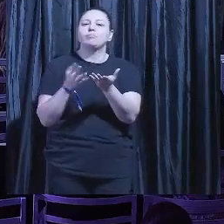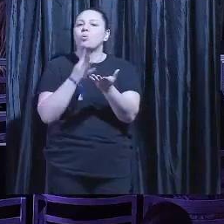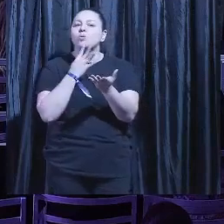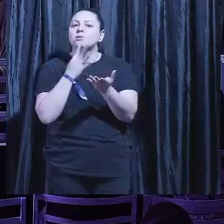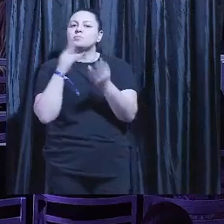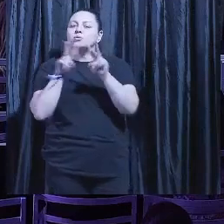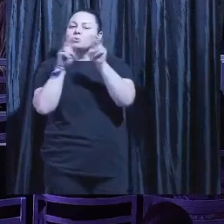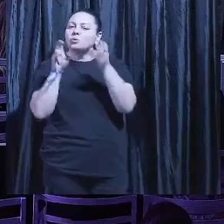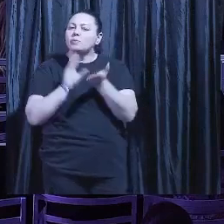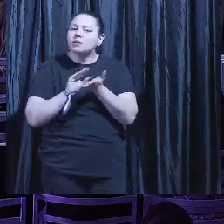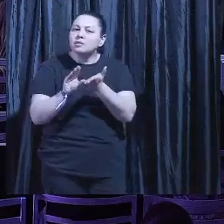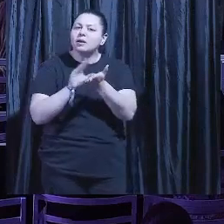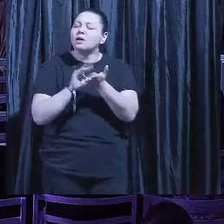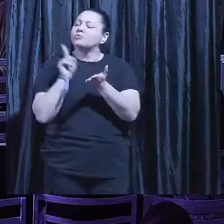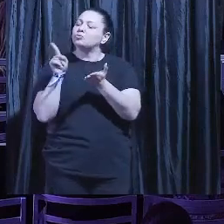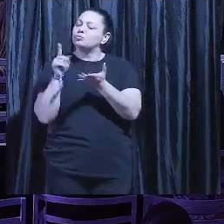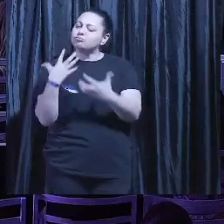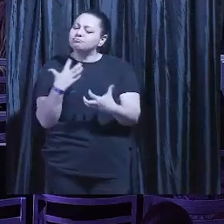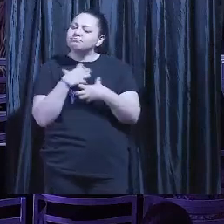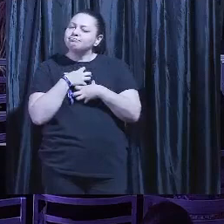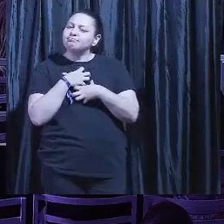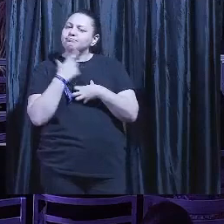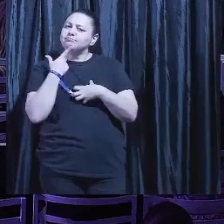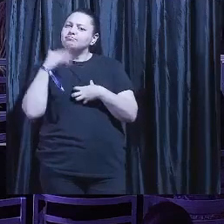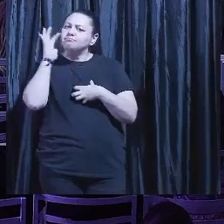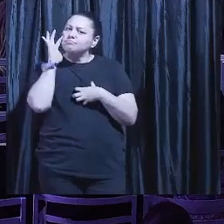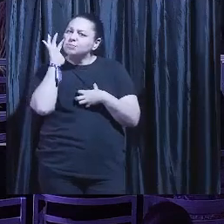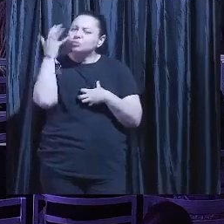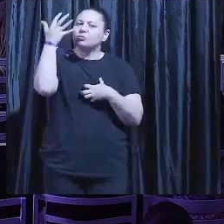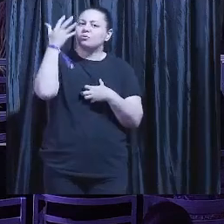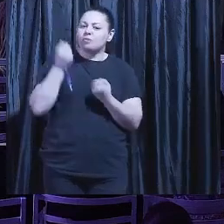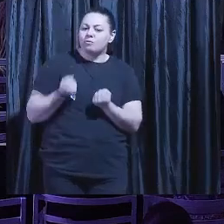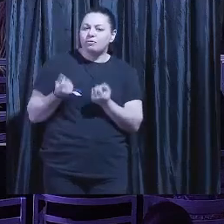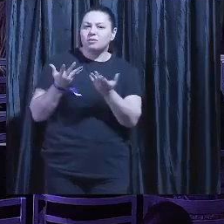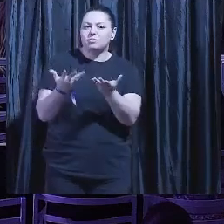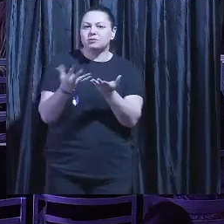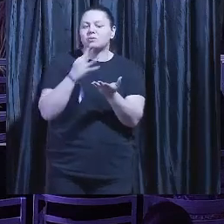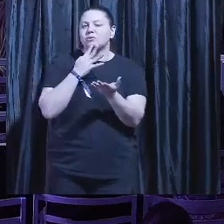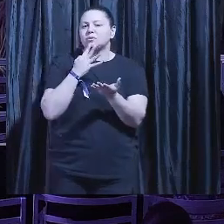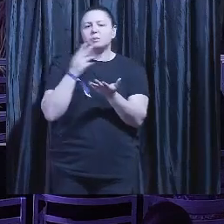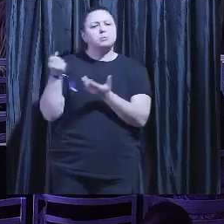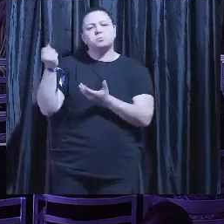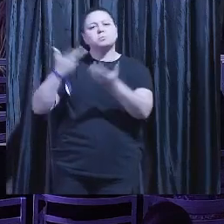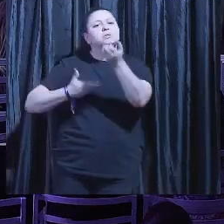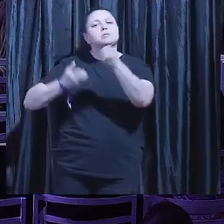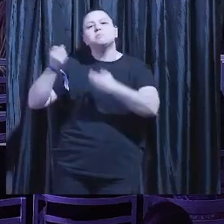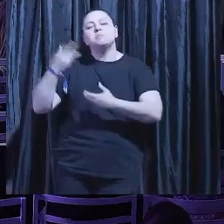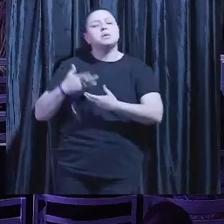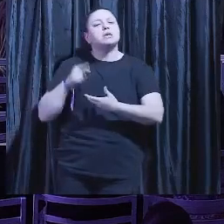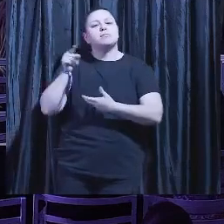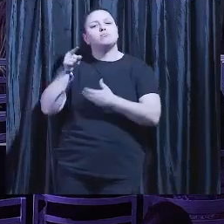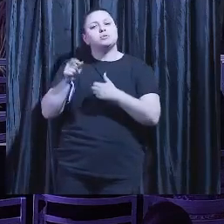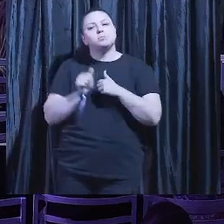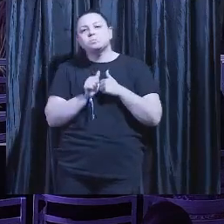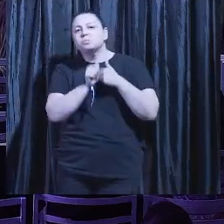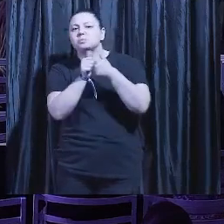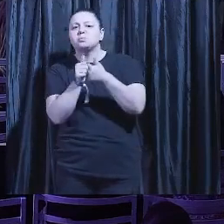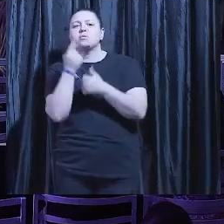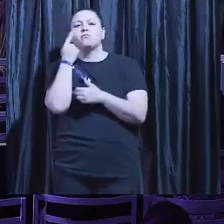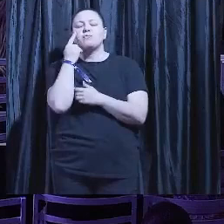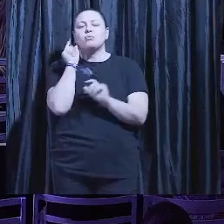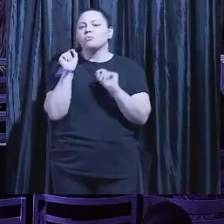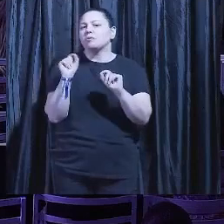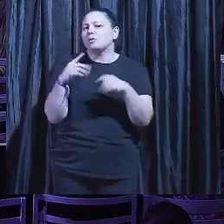também suscitou em ti esse desejo de levar esse conhecimento? E conta um pouquinho, assim, o que você acompanhou nessas